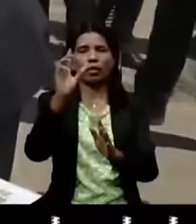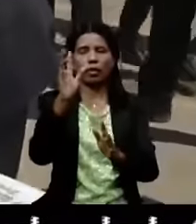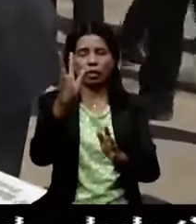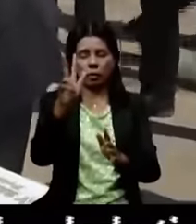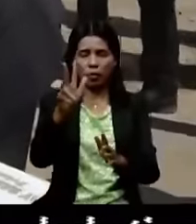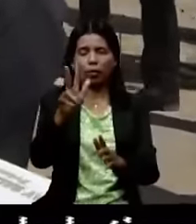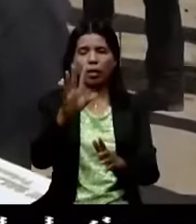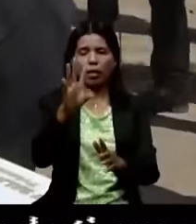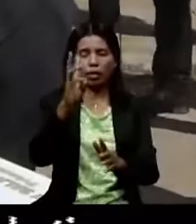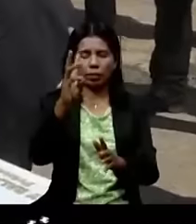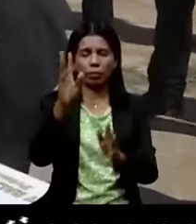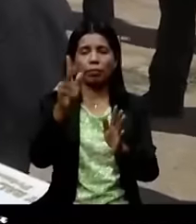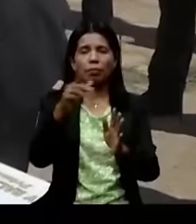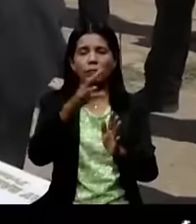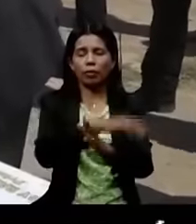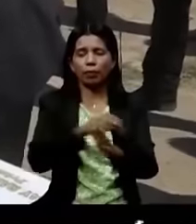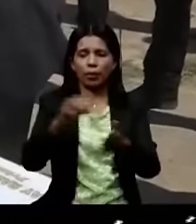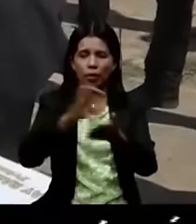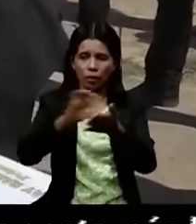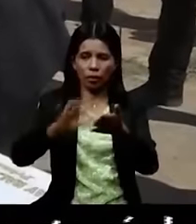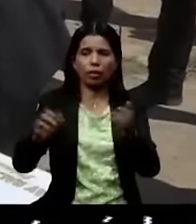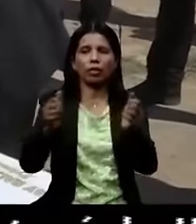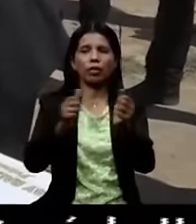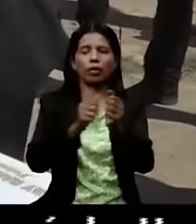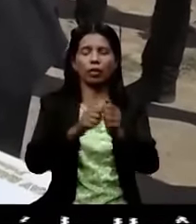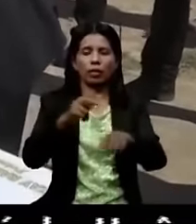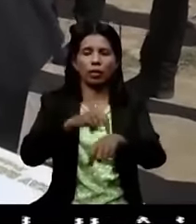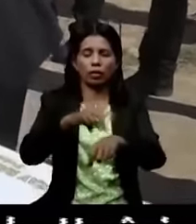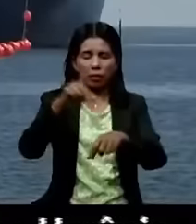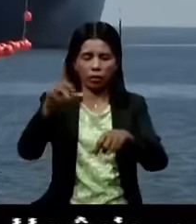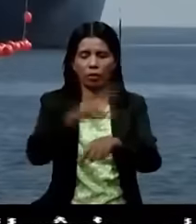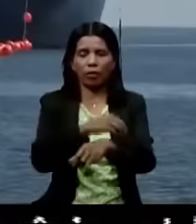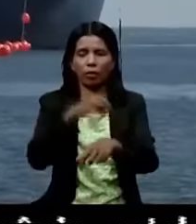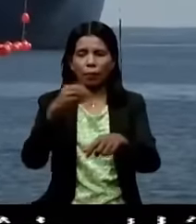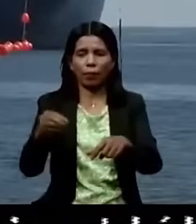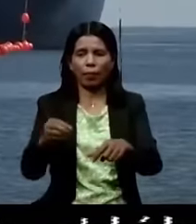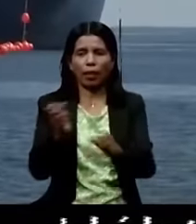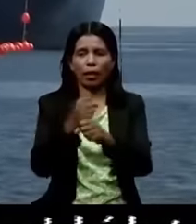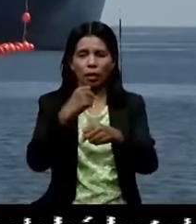kaira lasanan Gusmão Mos, asina placa repetidores Heroes Nacional Cabo Submarino Walu,